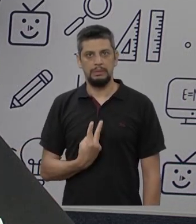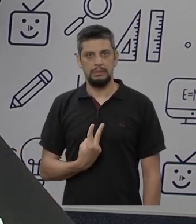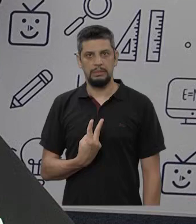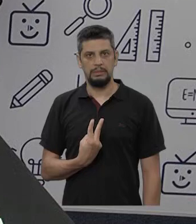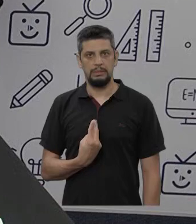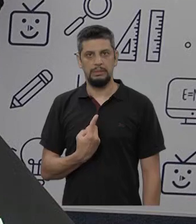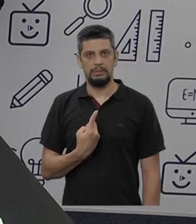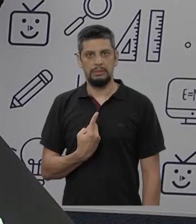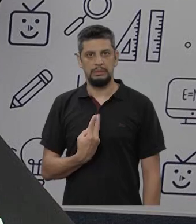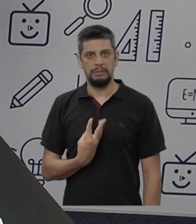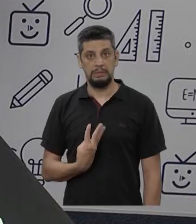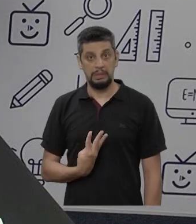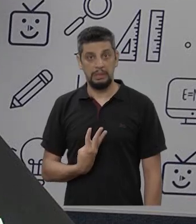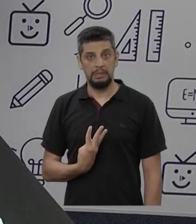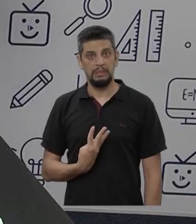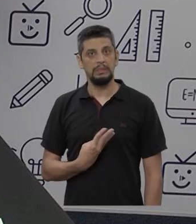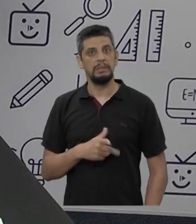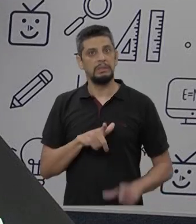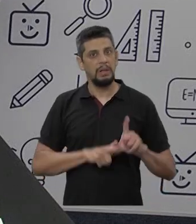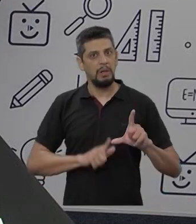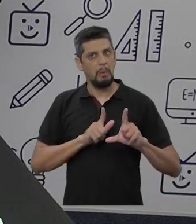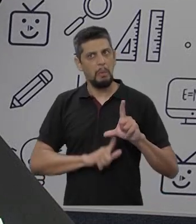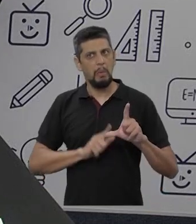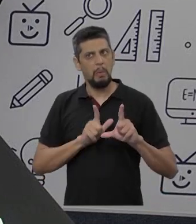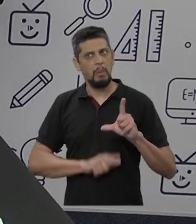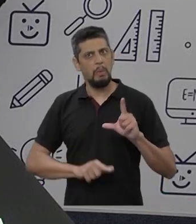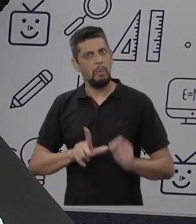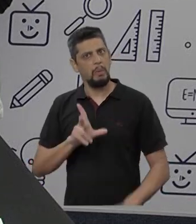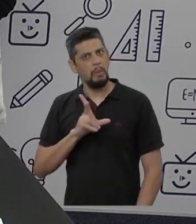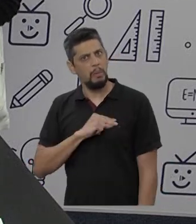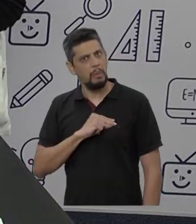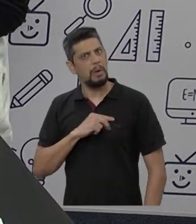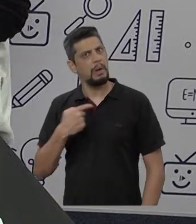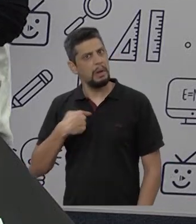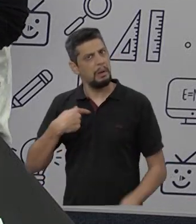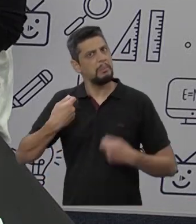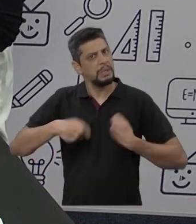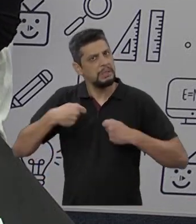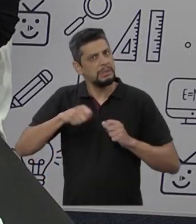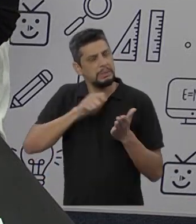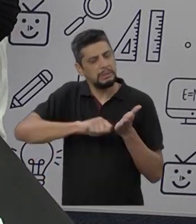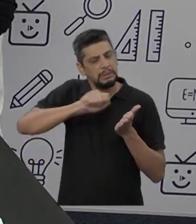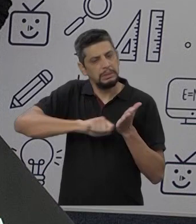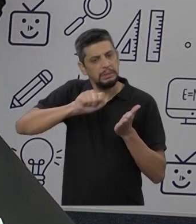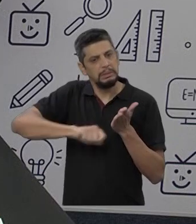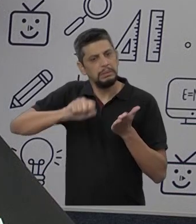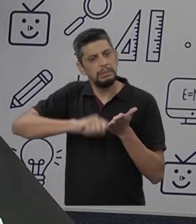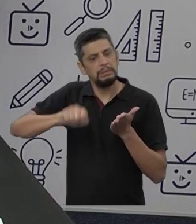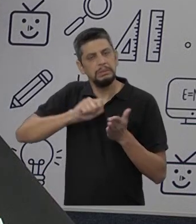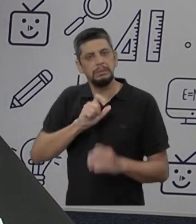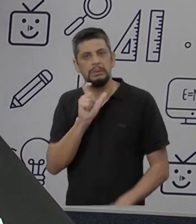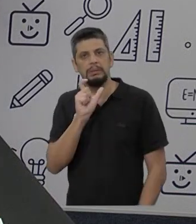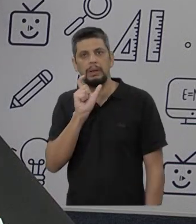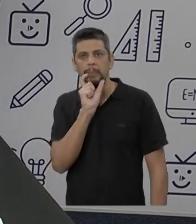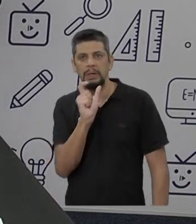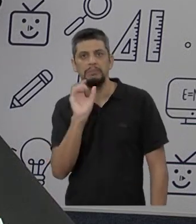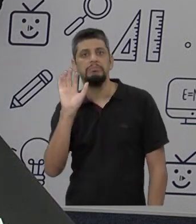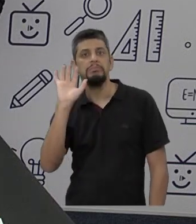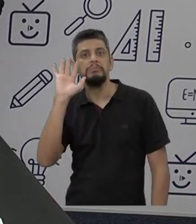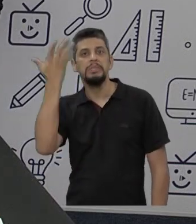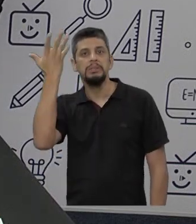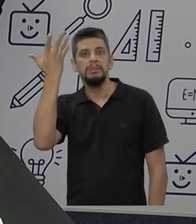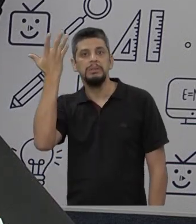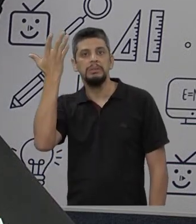onze, doze, 13 letras eu preciso para escrever